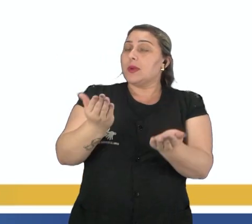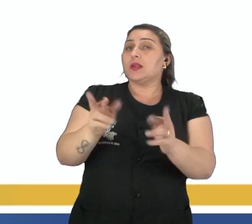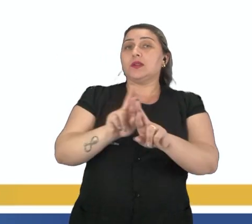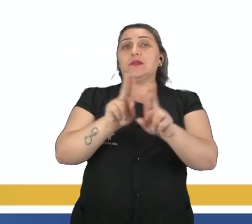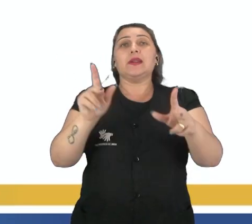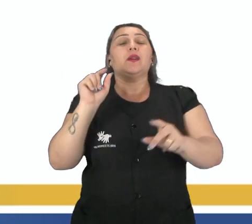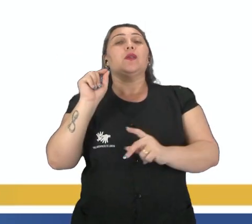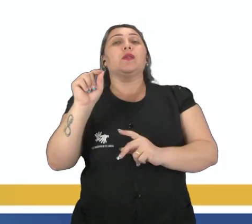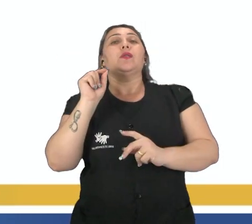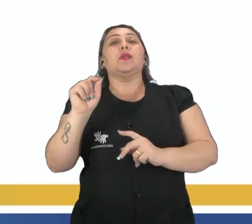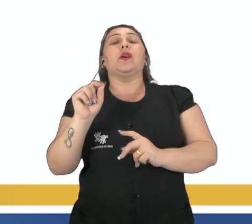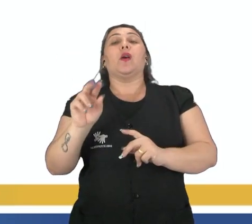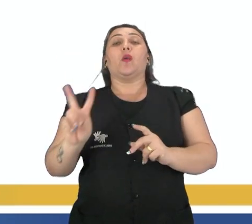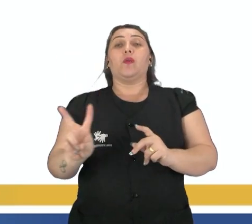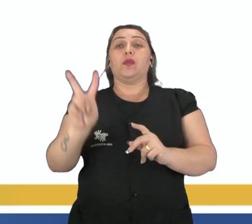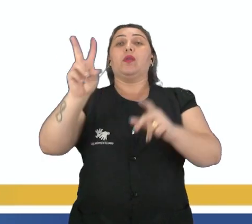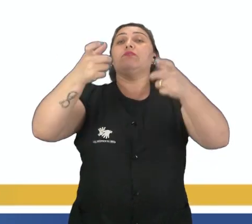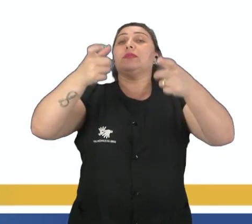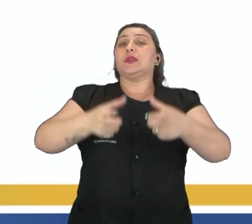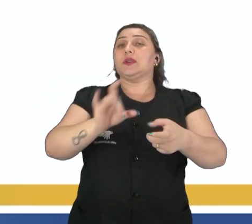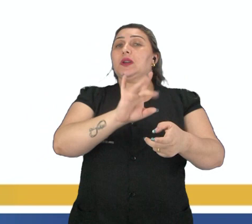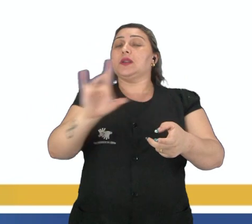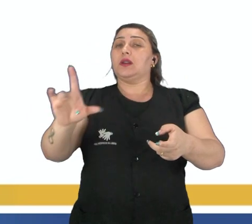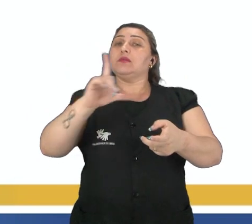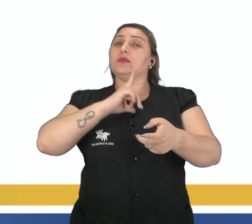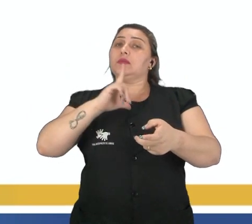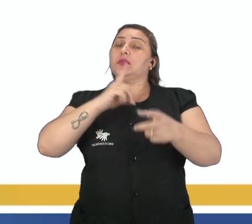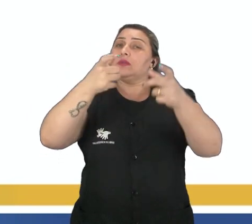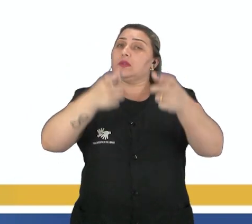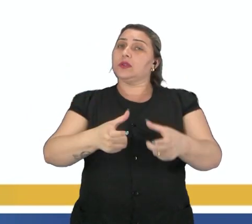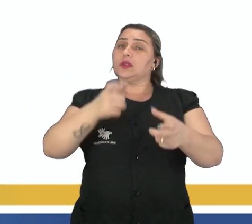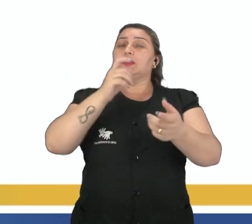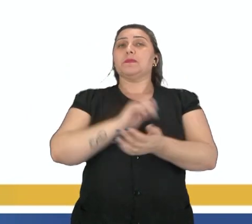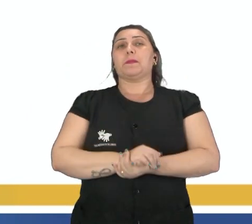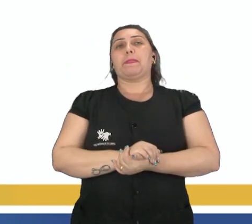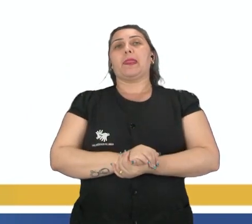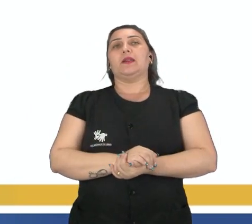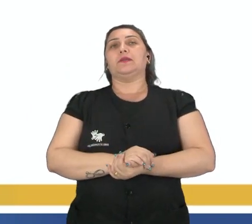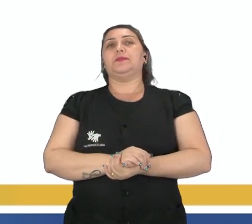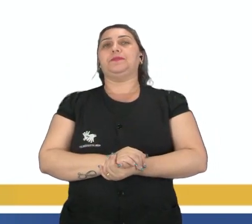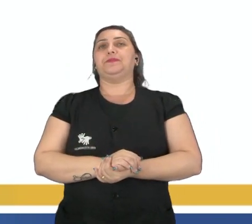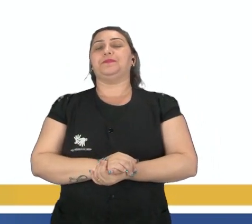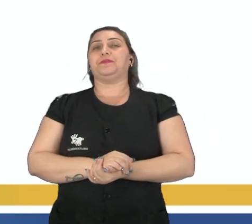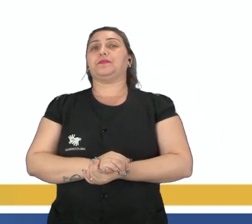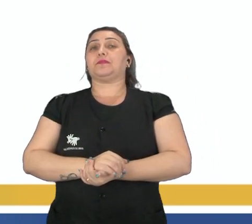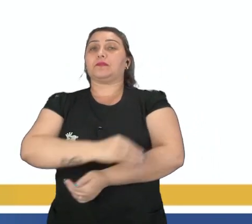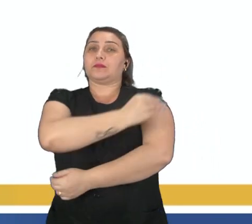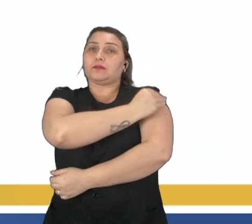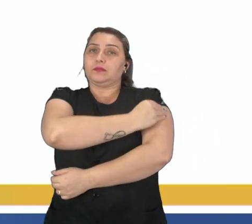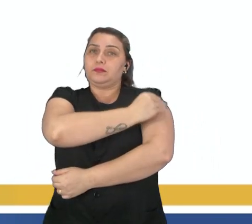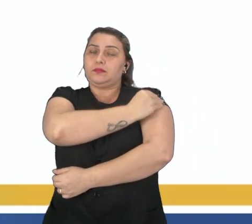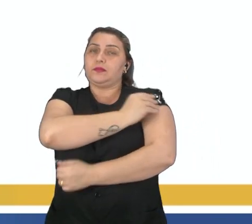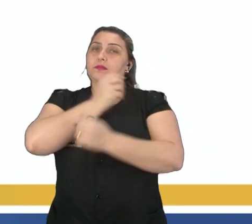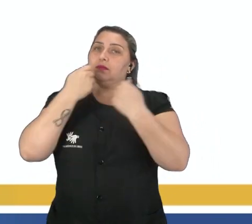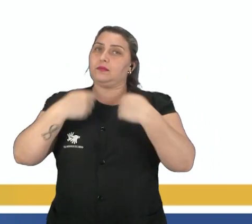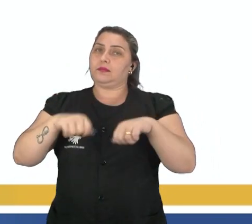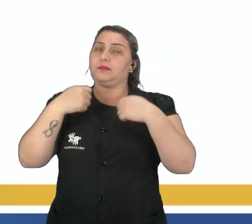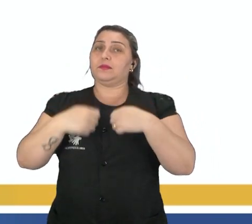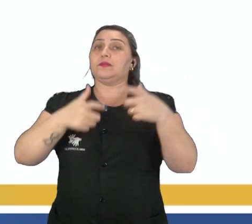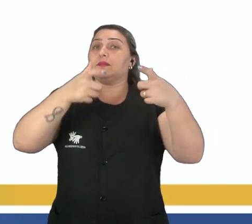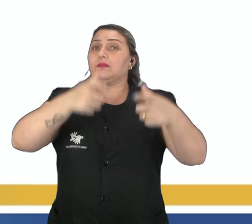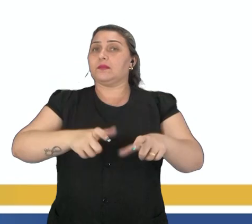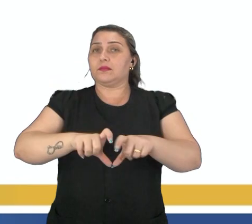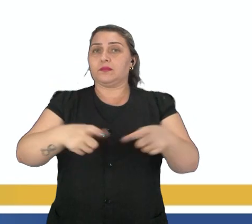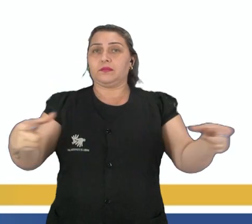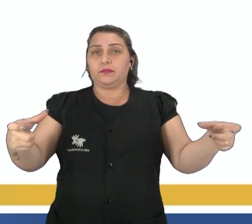vai ser só o quê? O volume ocupado por cada um deles. Talvez o quilo de algodão, né, ele precise de um